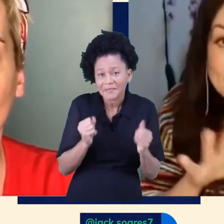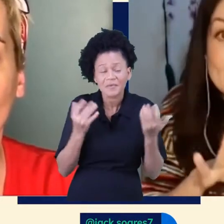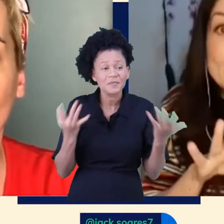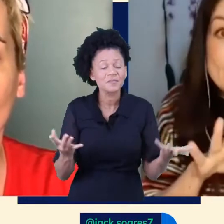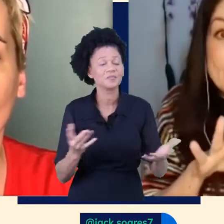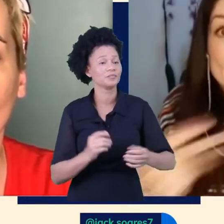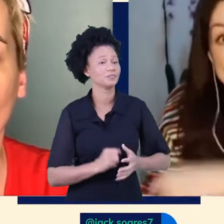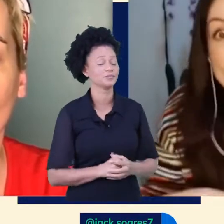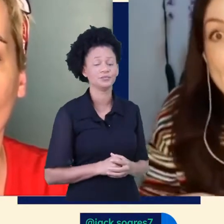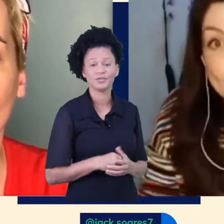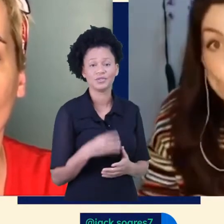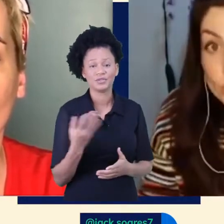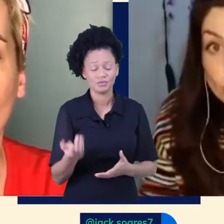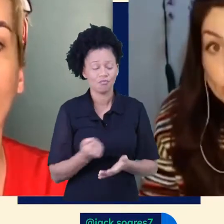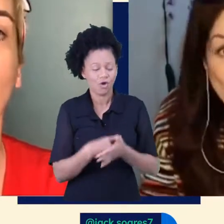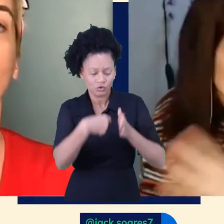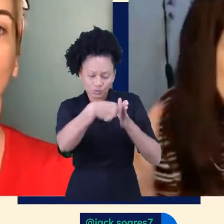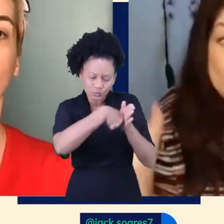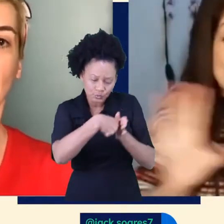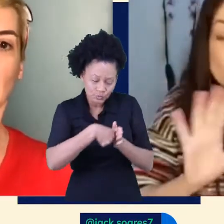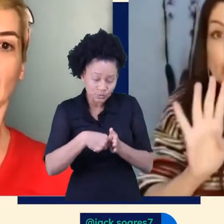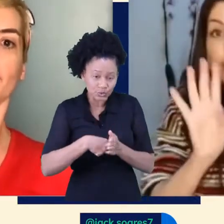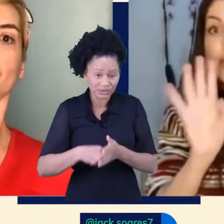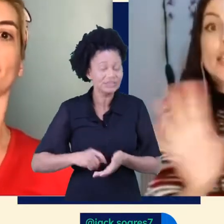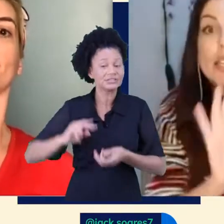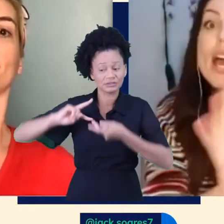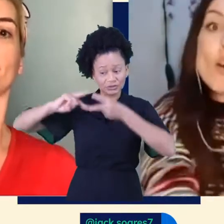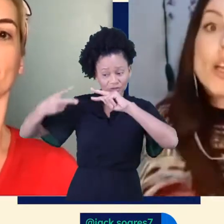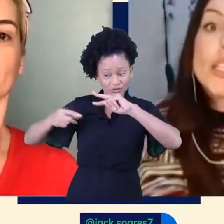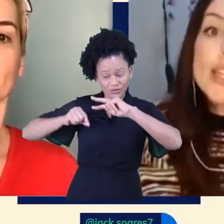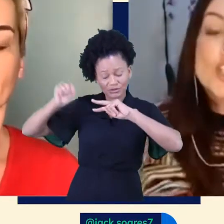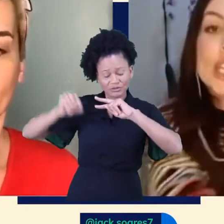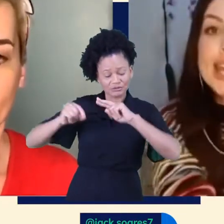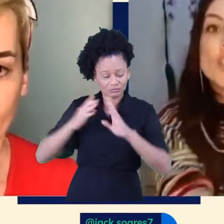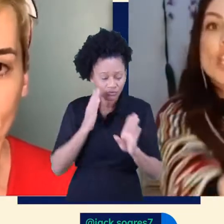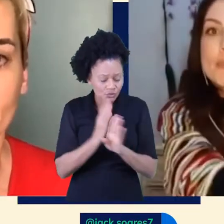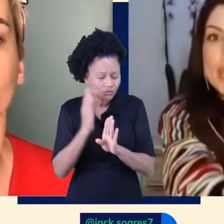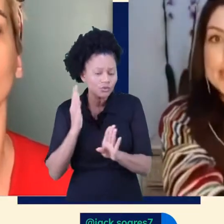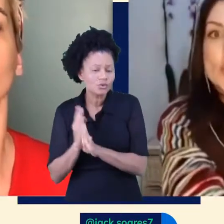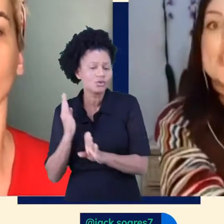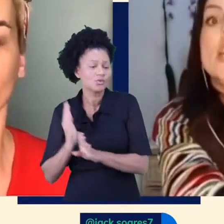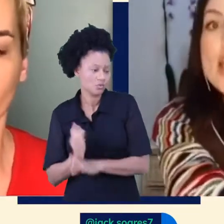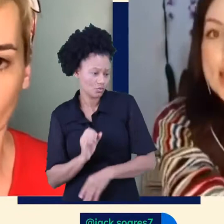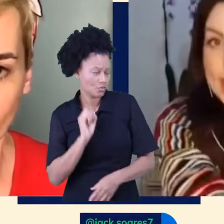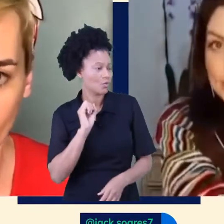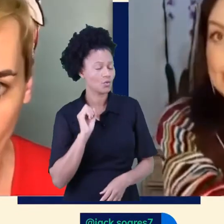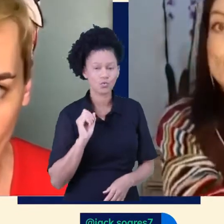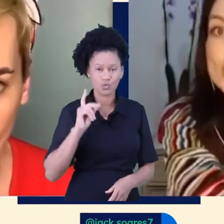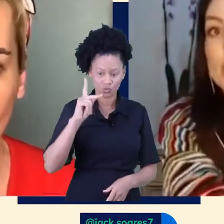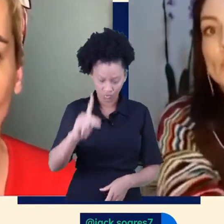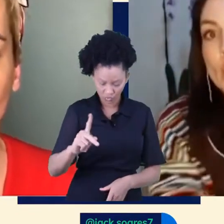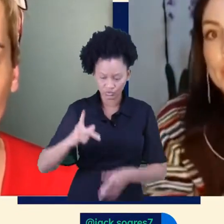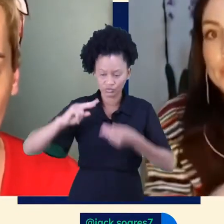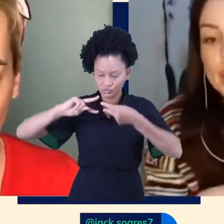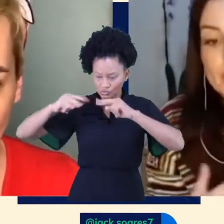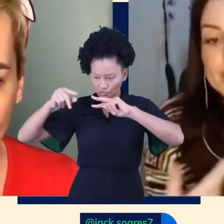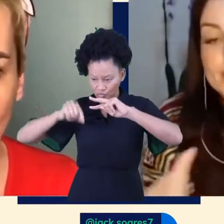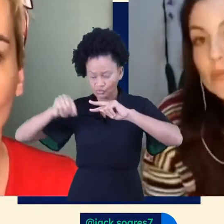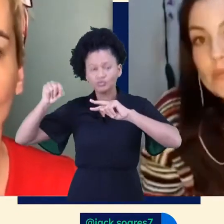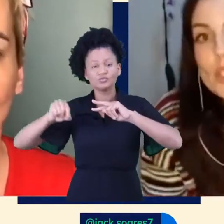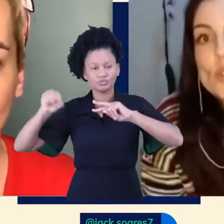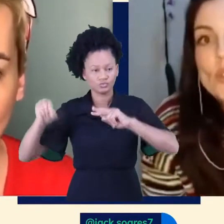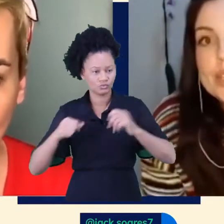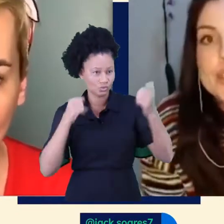o exame genético, né? E pode detectar ali. Ok, geneticamente tá dizendo que é uma mulher,